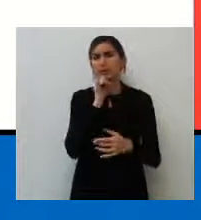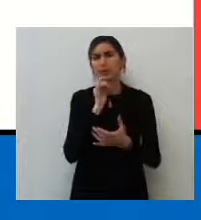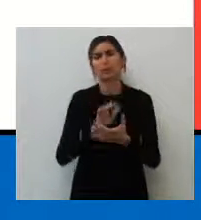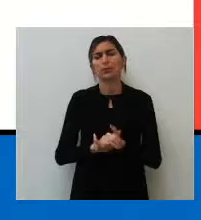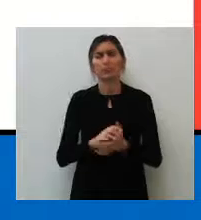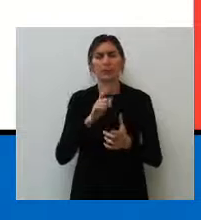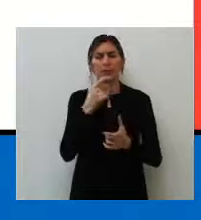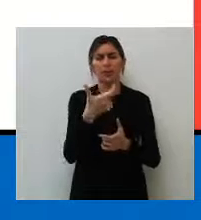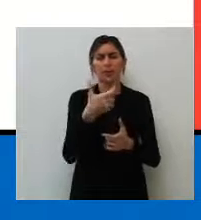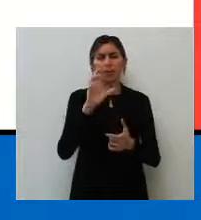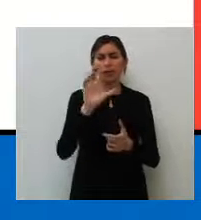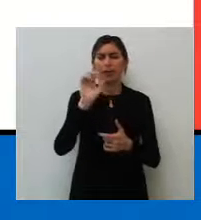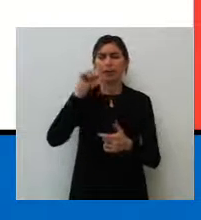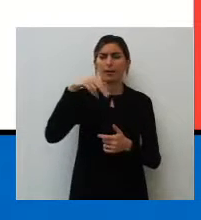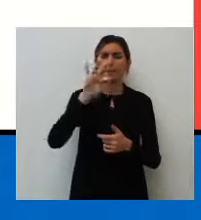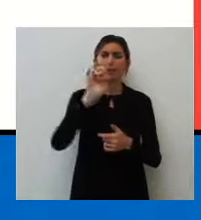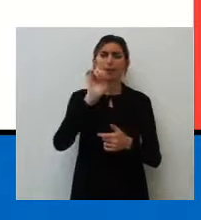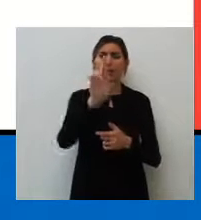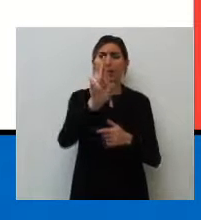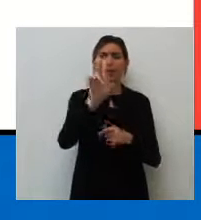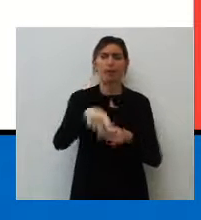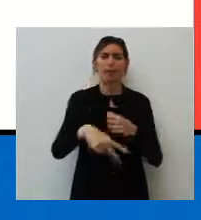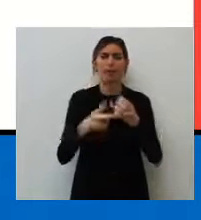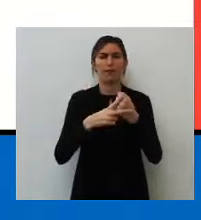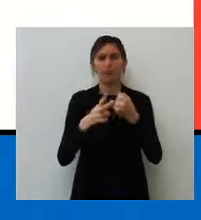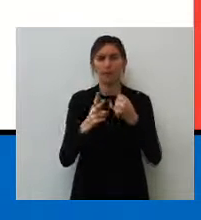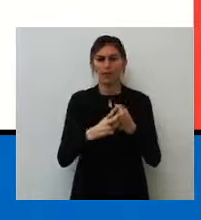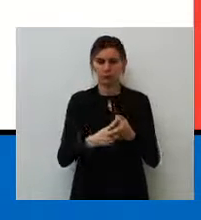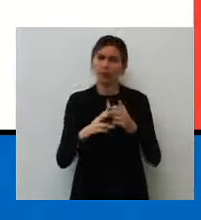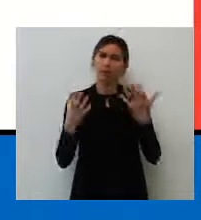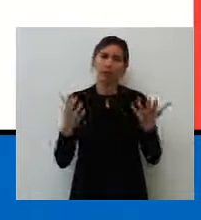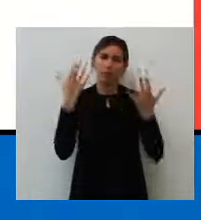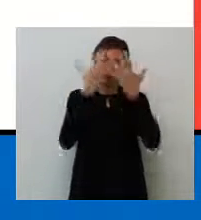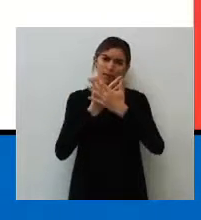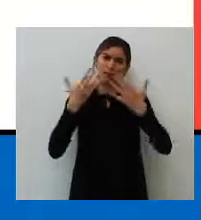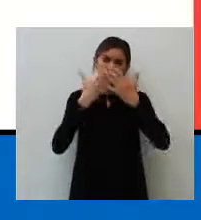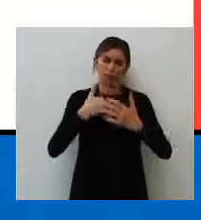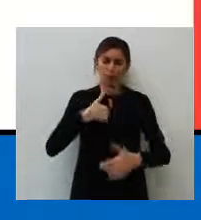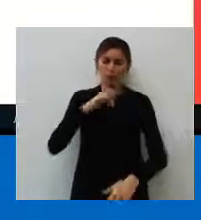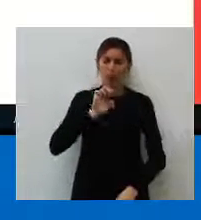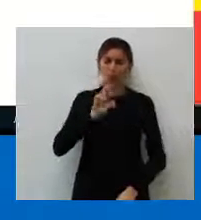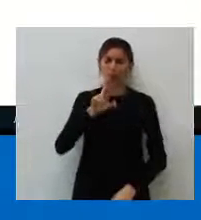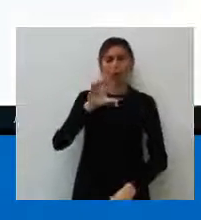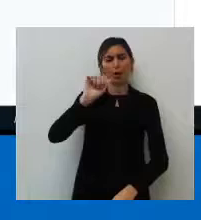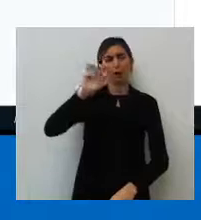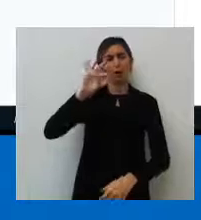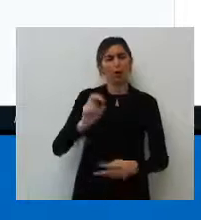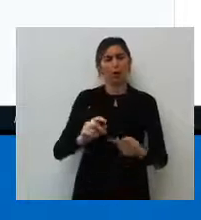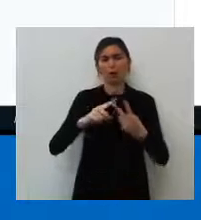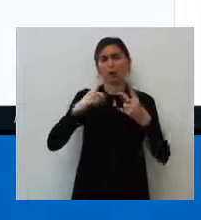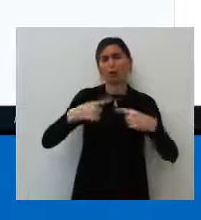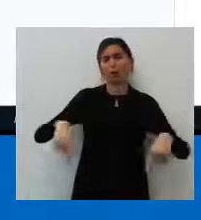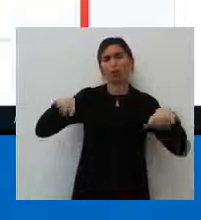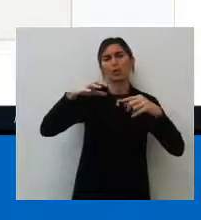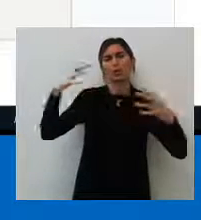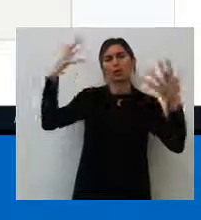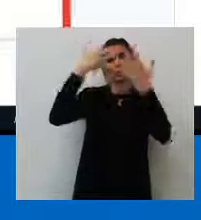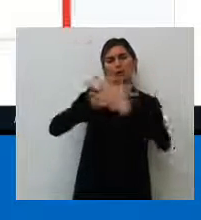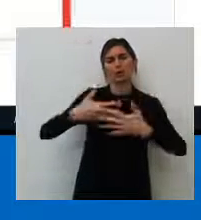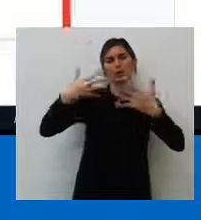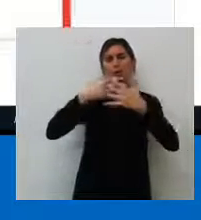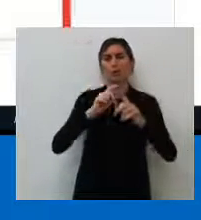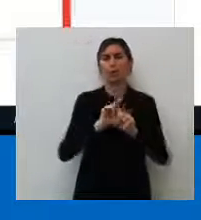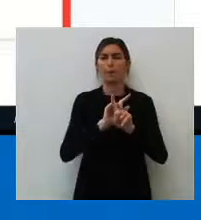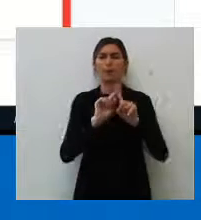a palavra cantar é um verbo na cantar é um verbo eu canto eles cantaram nós cantaremos né